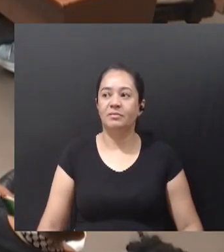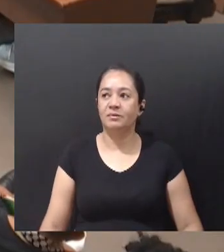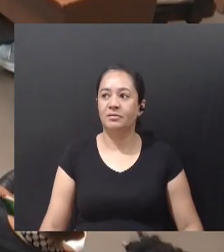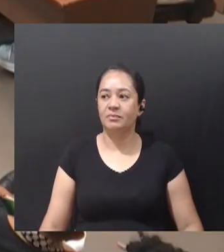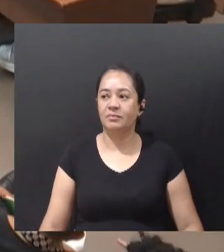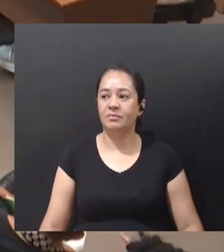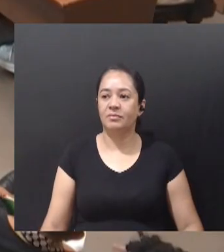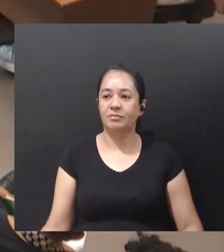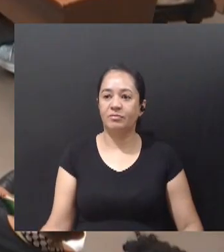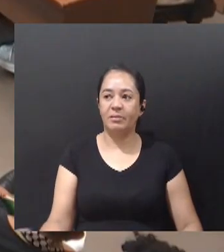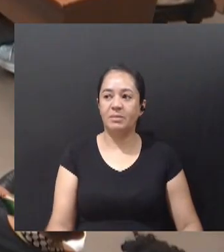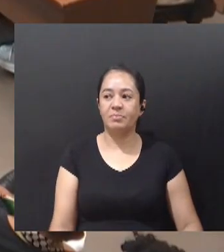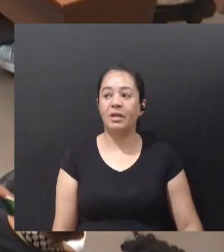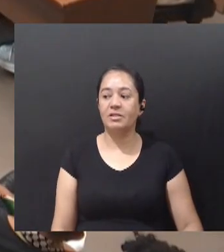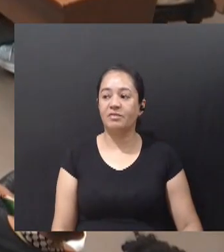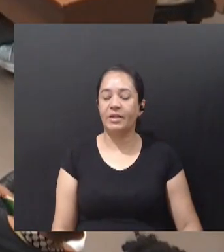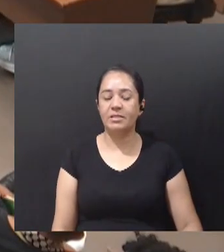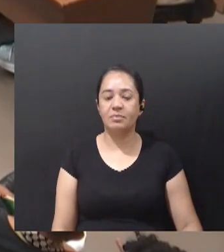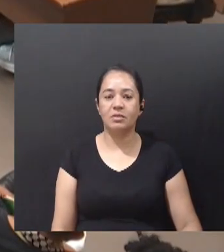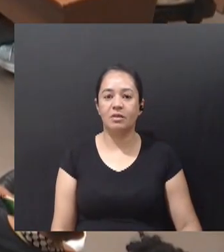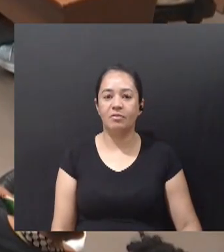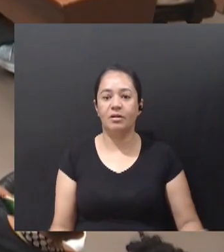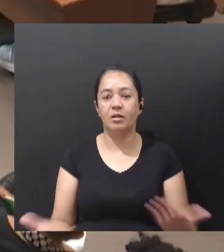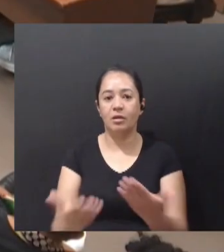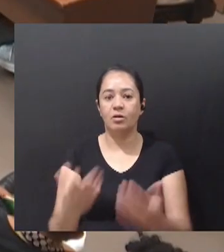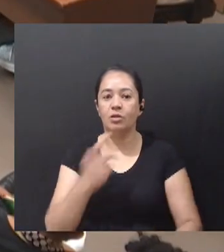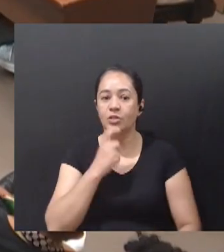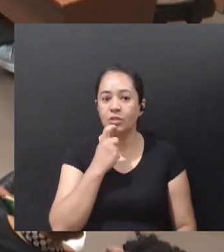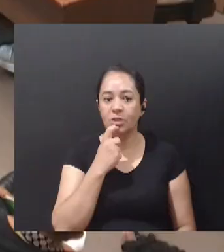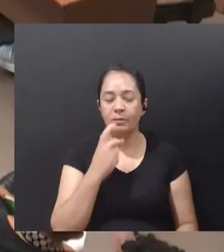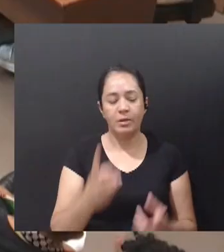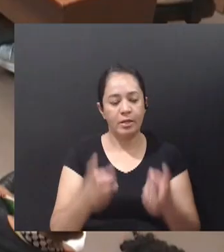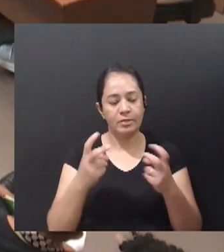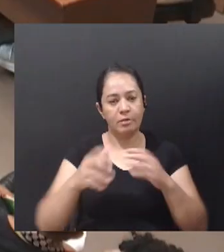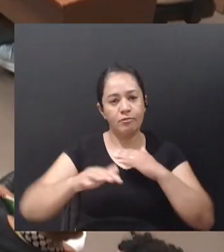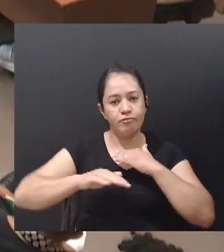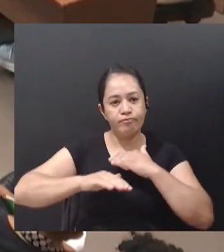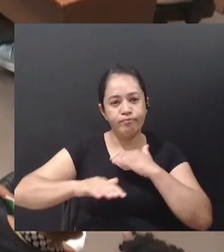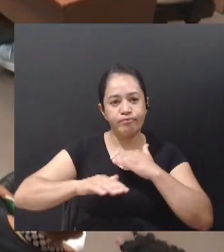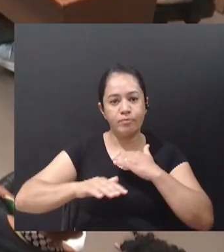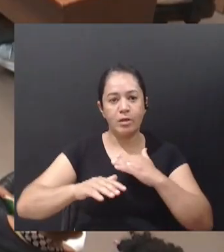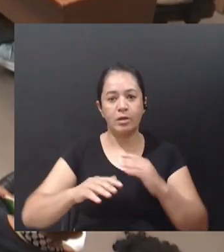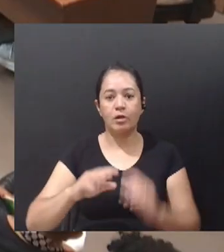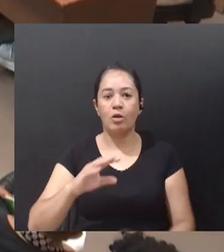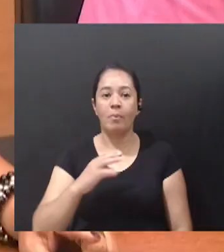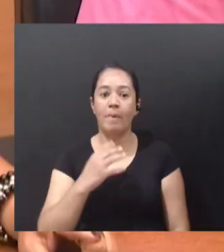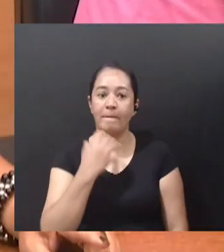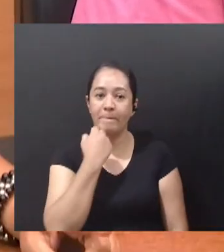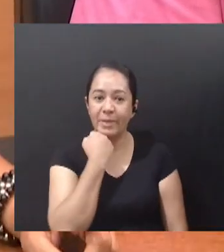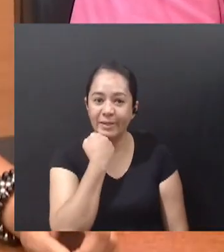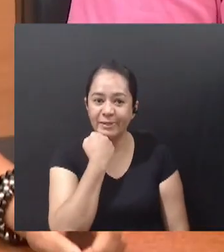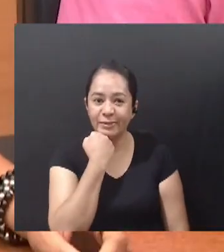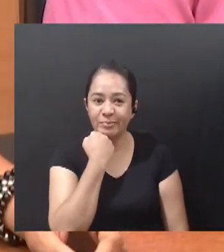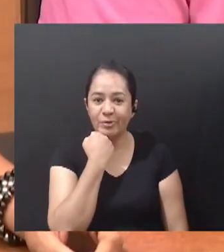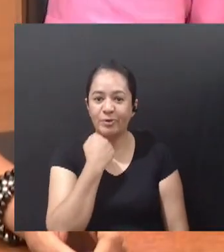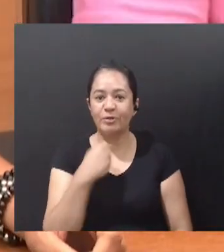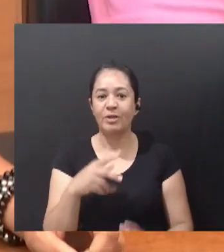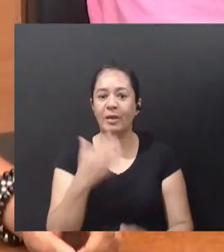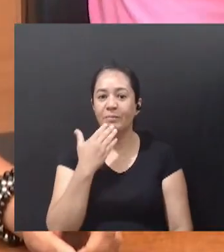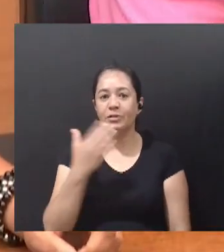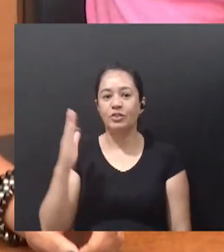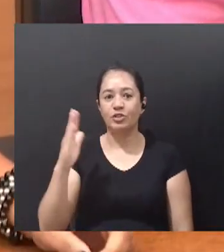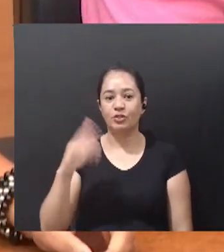Campinas hoje reconhece o hip hop como patrimônio imaterial, a pedido do nosso mandato, né? Nós